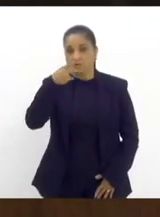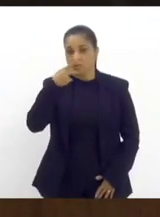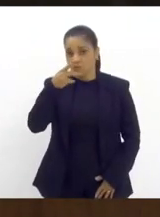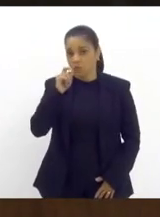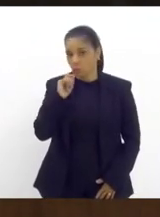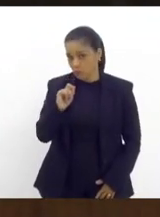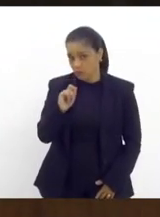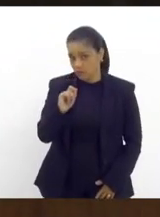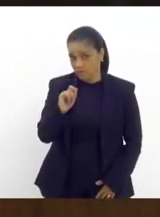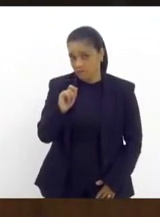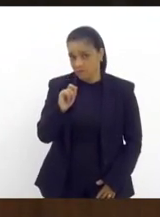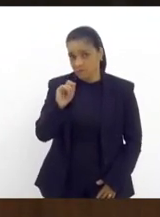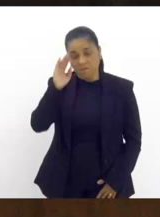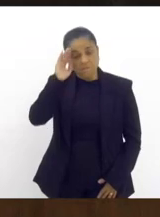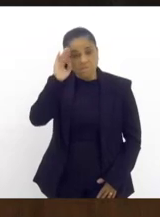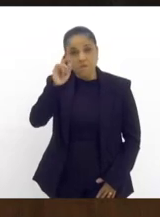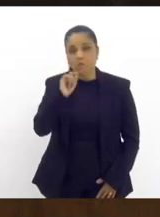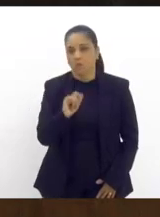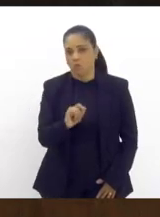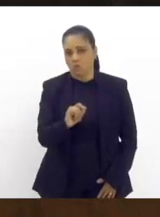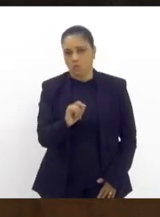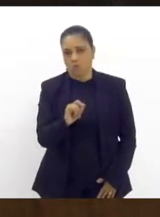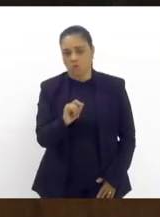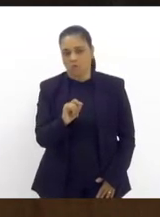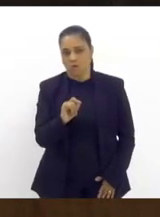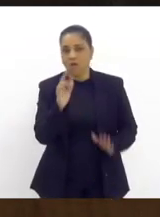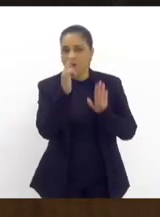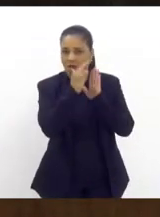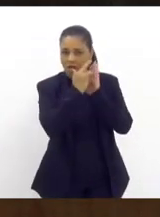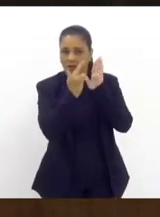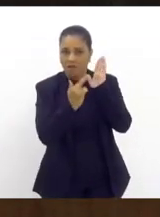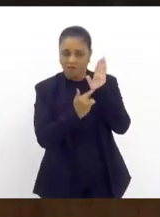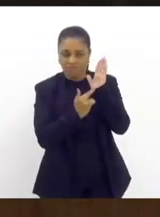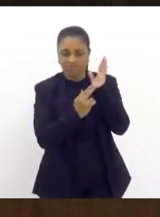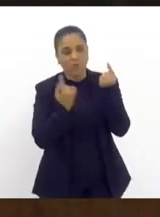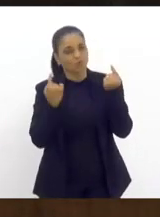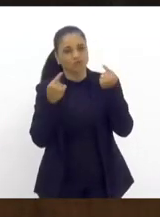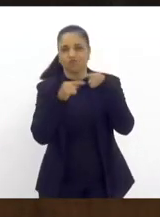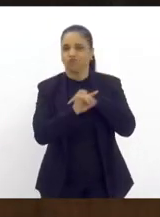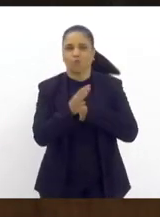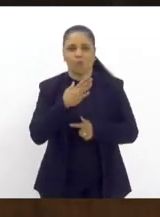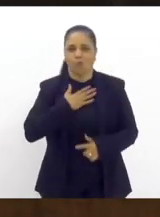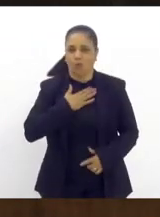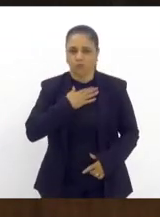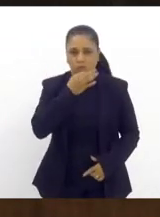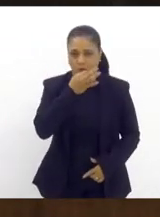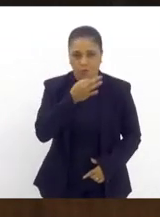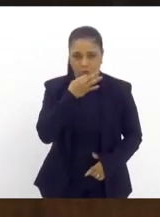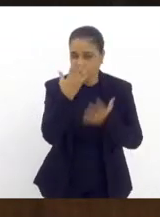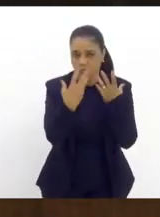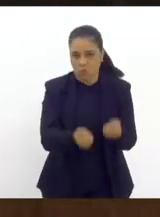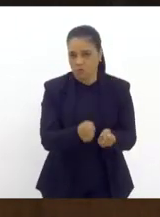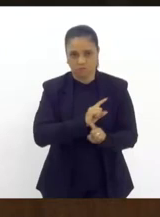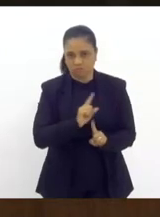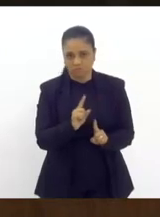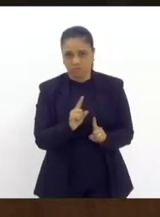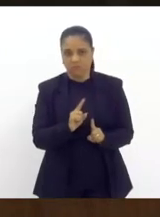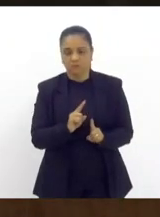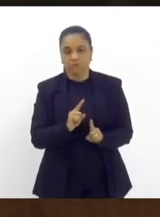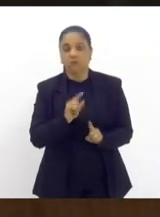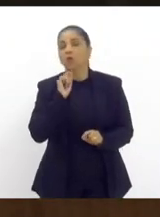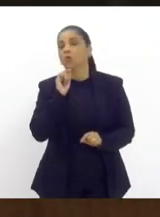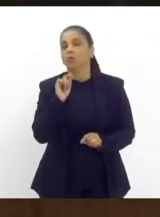e regimentalmente Eu discordo e não acato é o